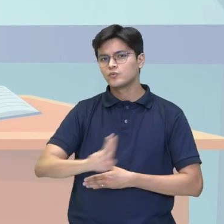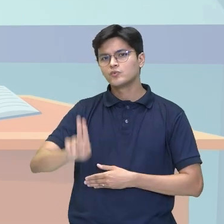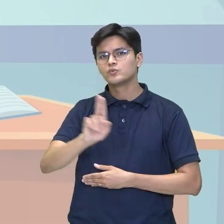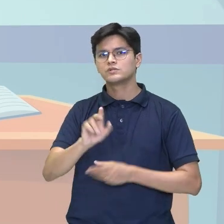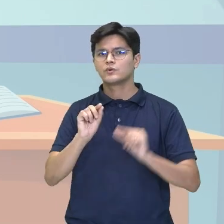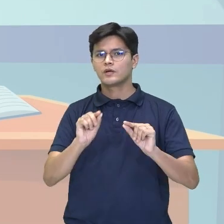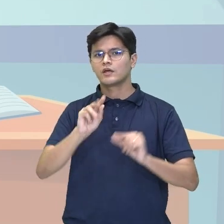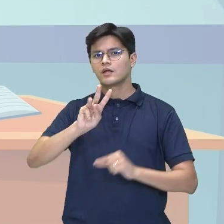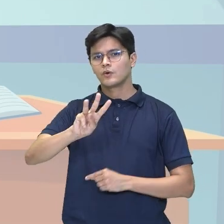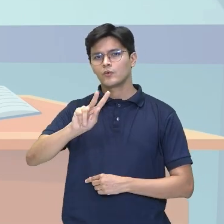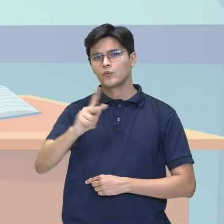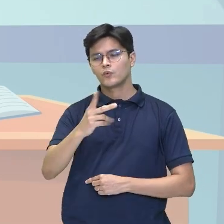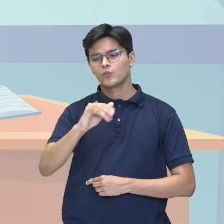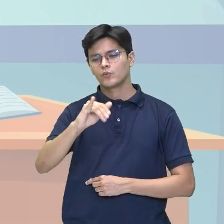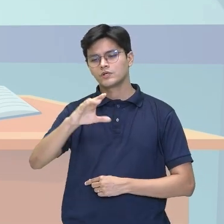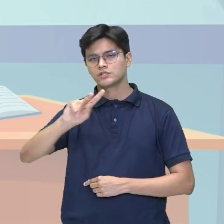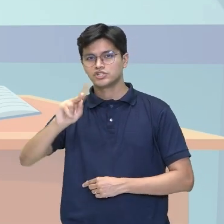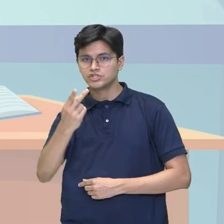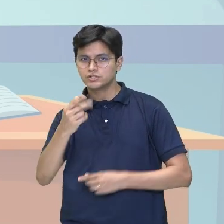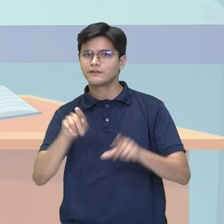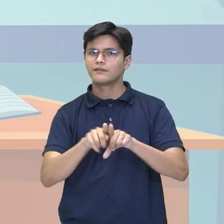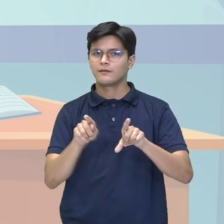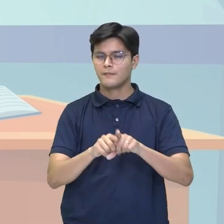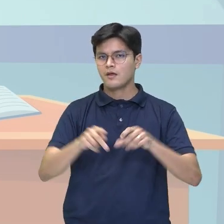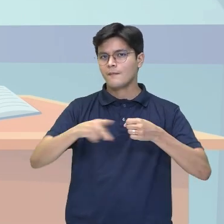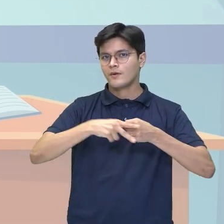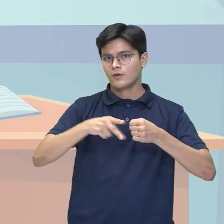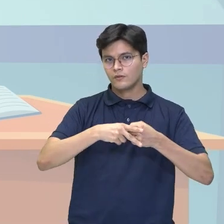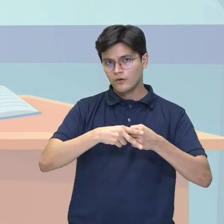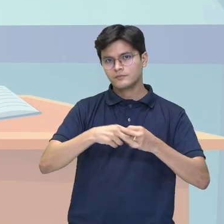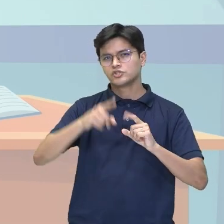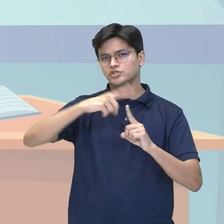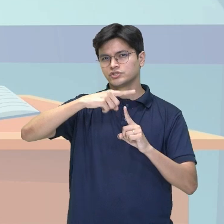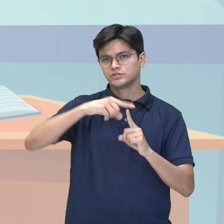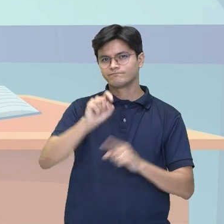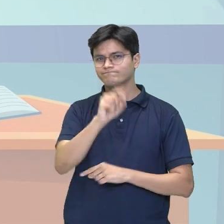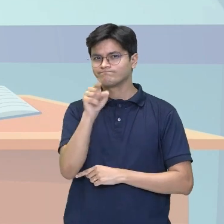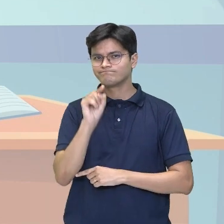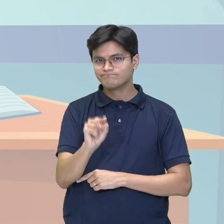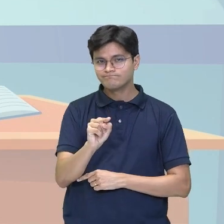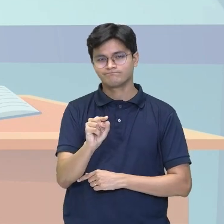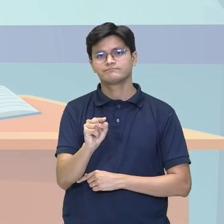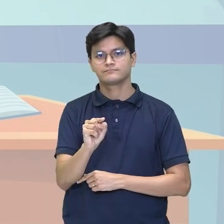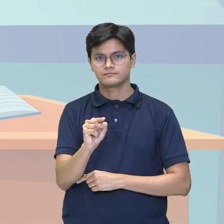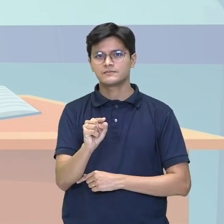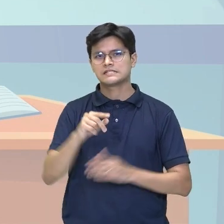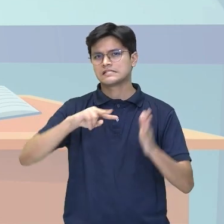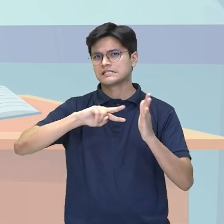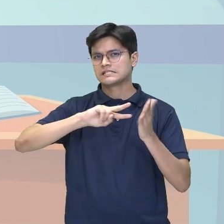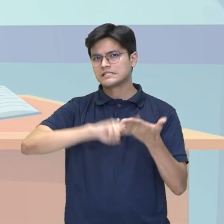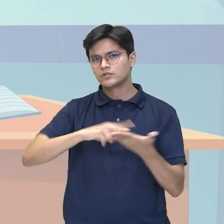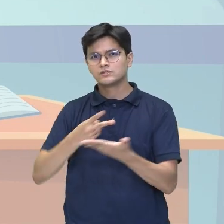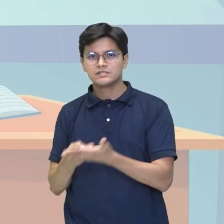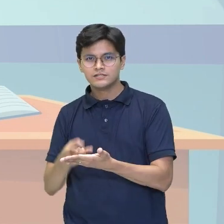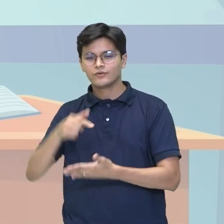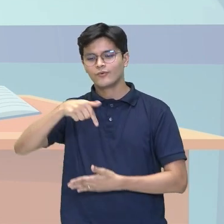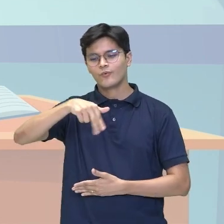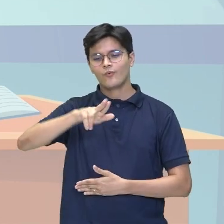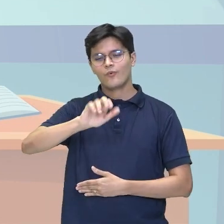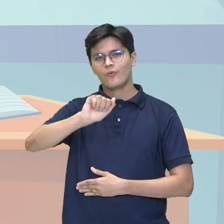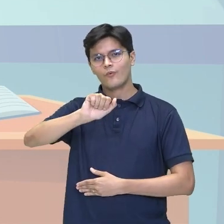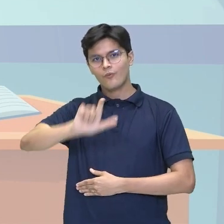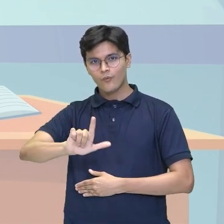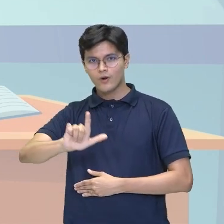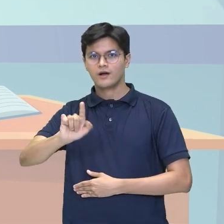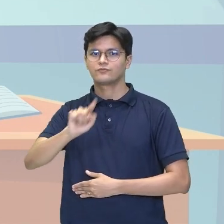é um pronome interrogativo, que vai indicar qual quando eu tenho opções, tá bom? E aí que é